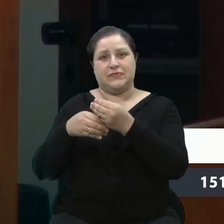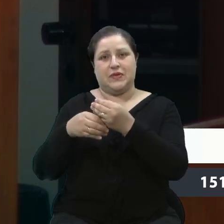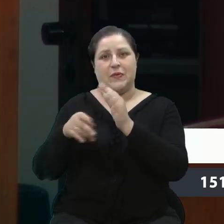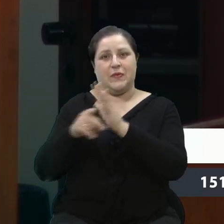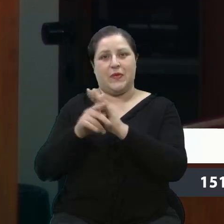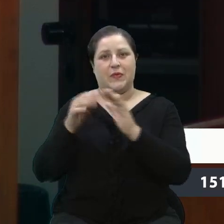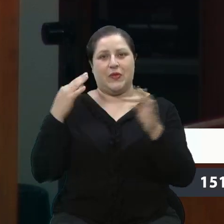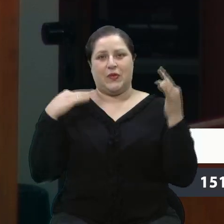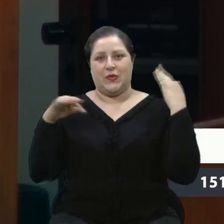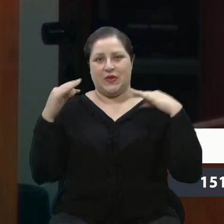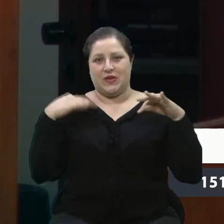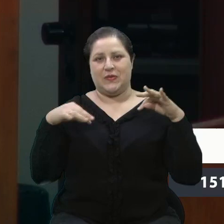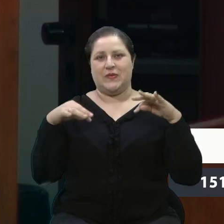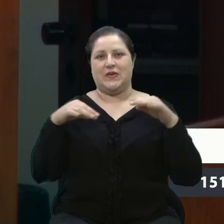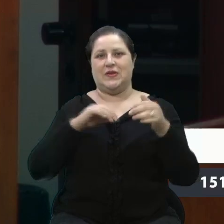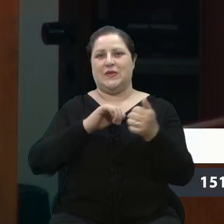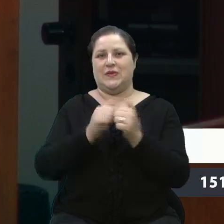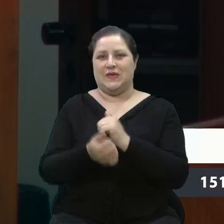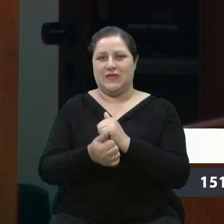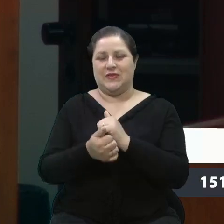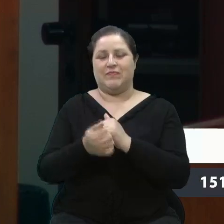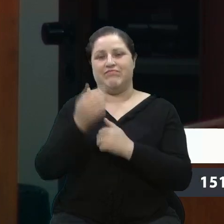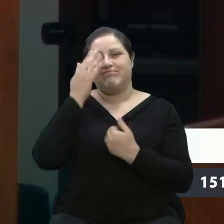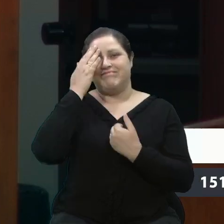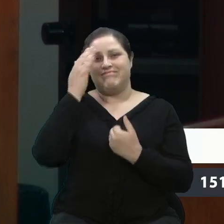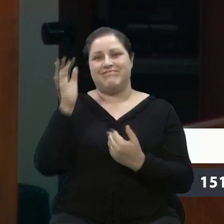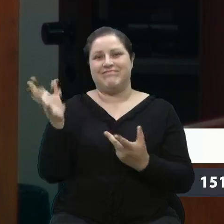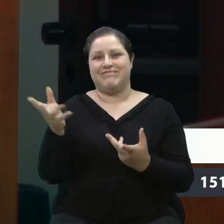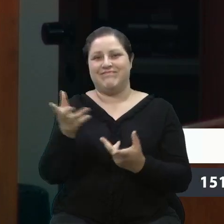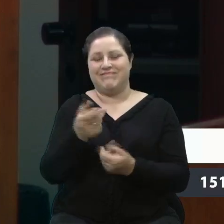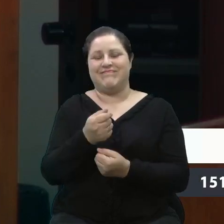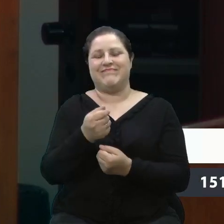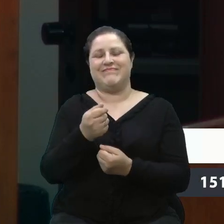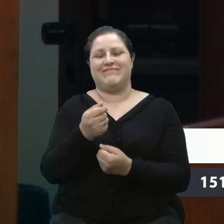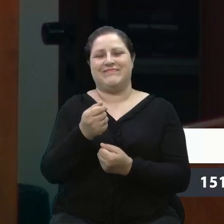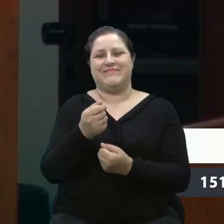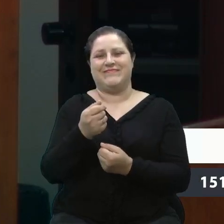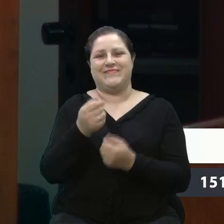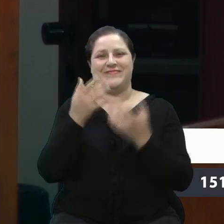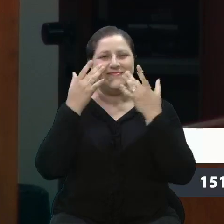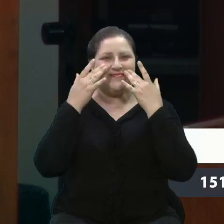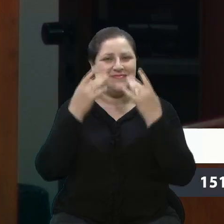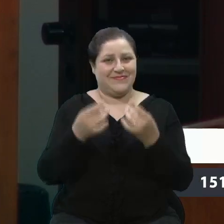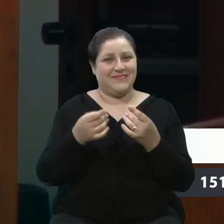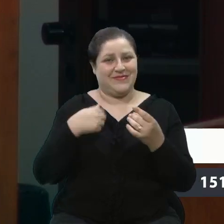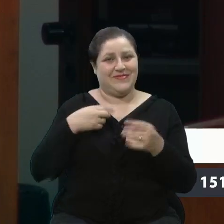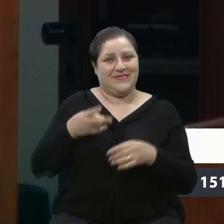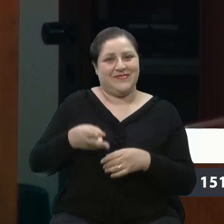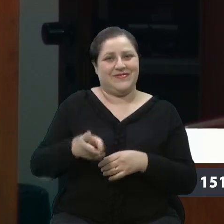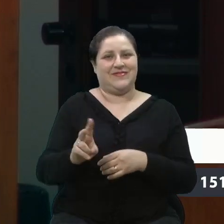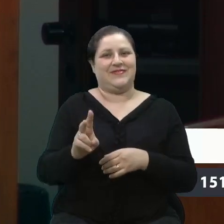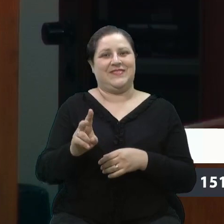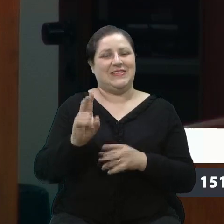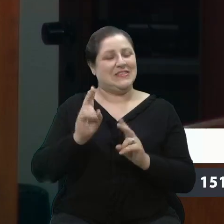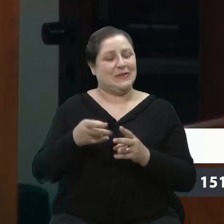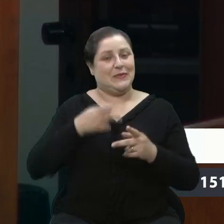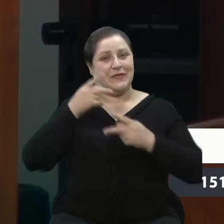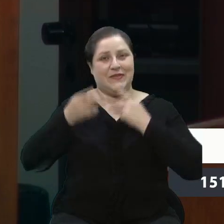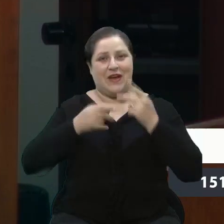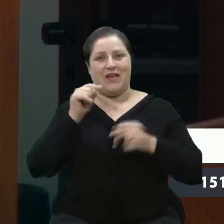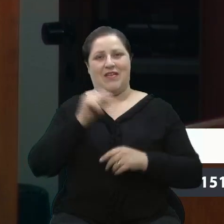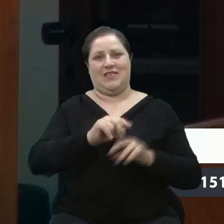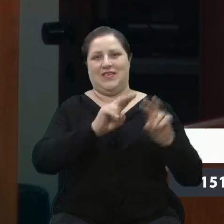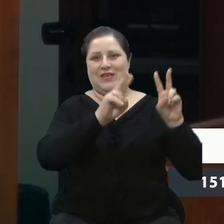consequentemente, do turismo esportivo. Então, quero agradecer a atenção dos colegas e eu vou seguir batendo nessa tecla, porque eu acho que ela